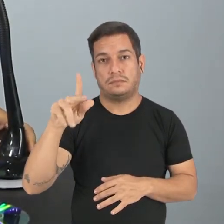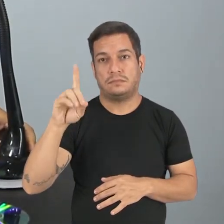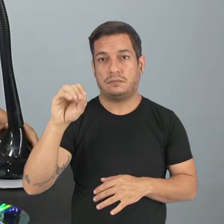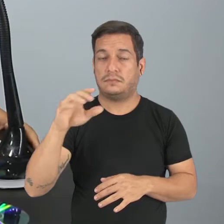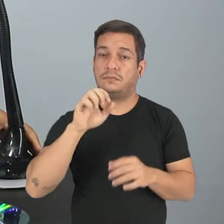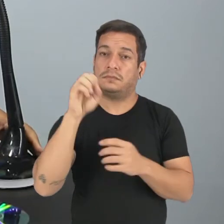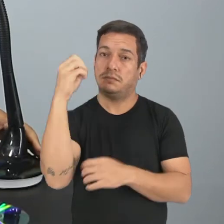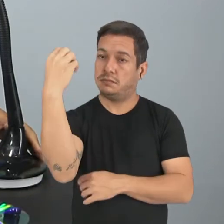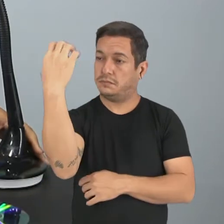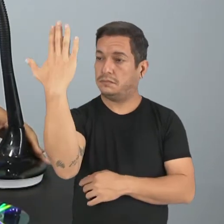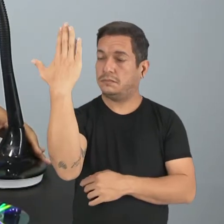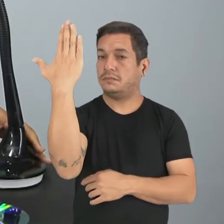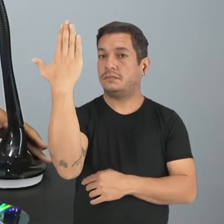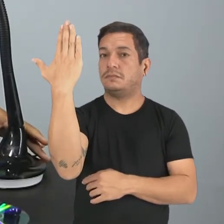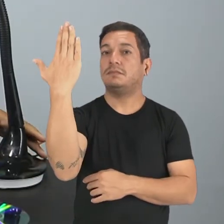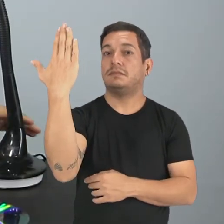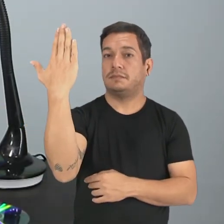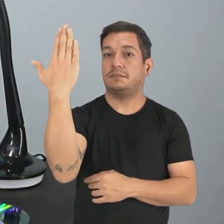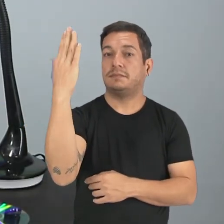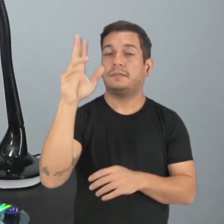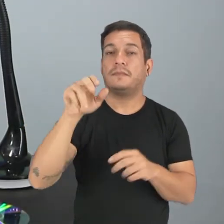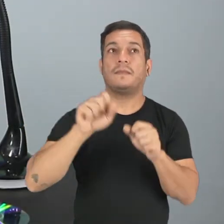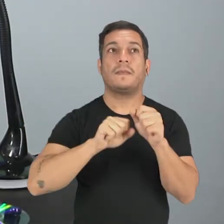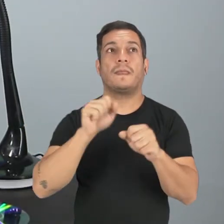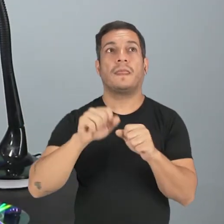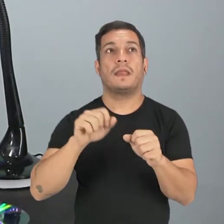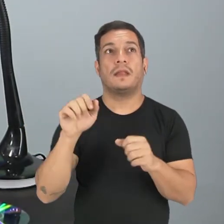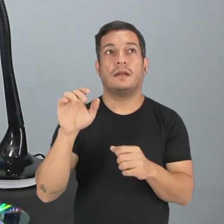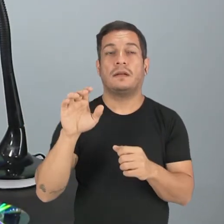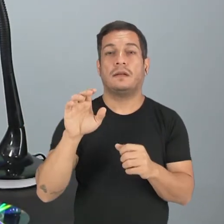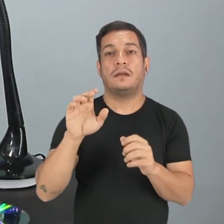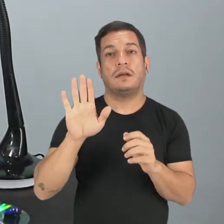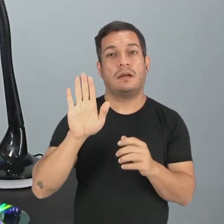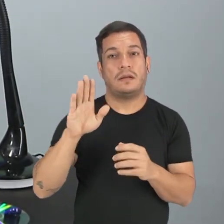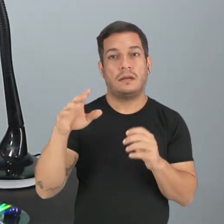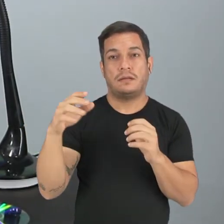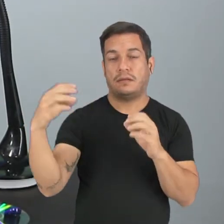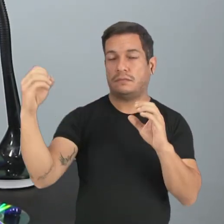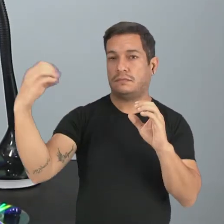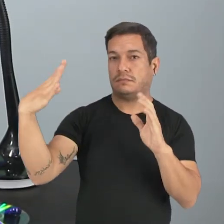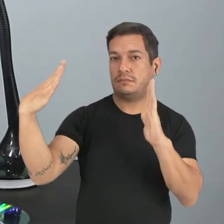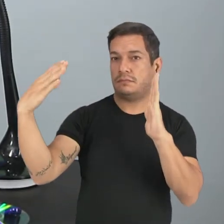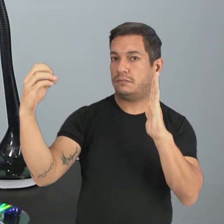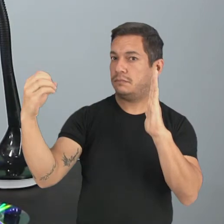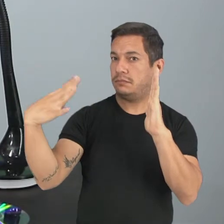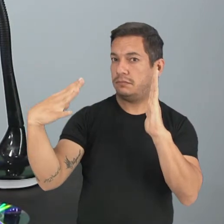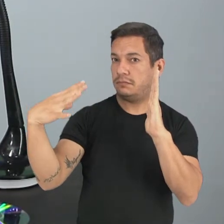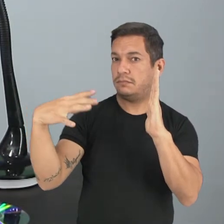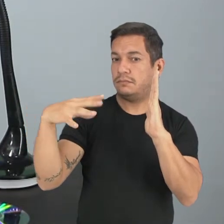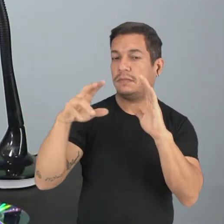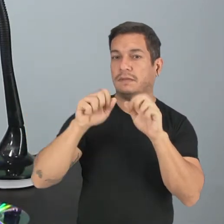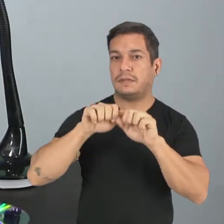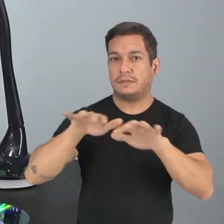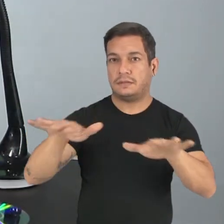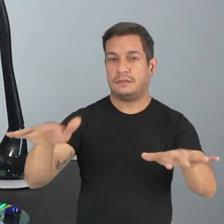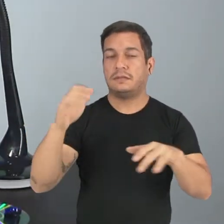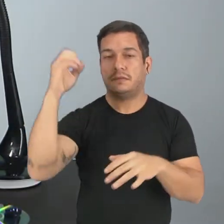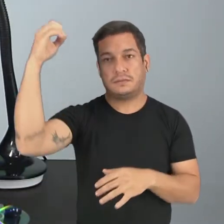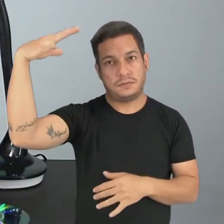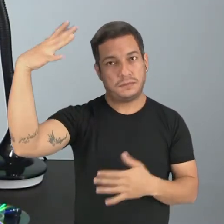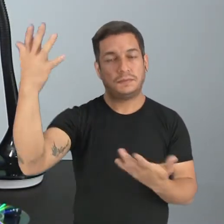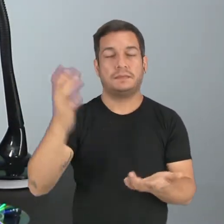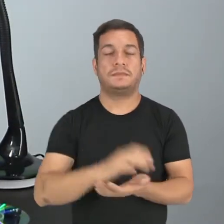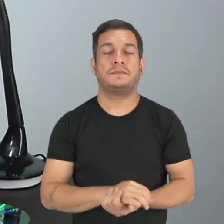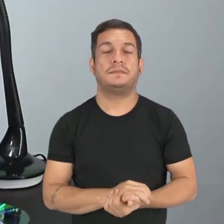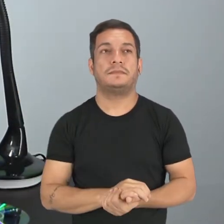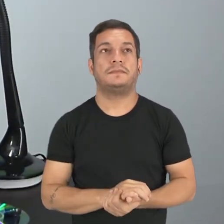ele está refletindo, e o espelho vai apenas refletir essa luz, certo? Vamos